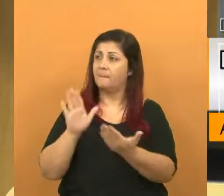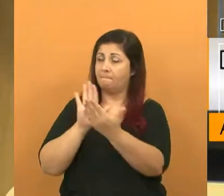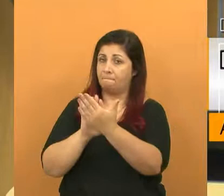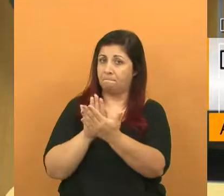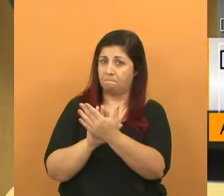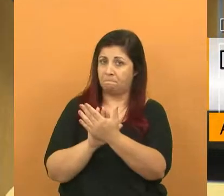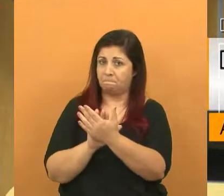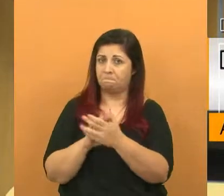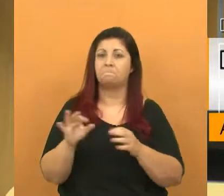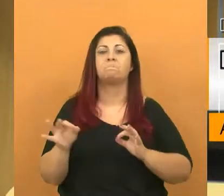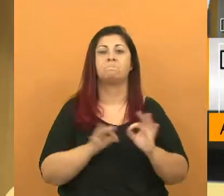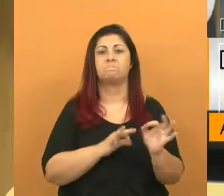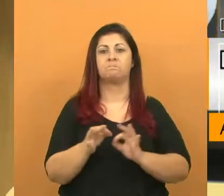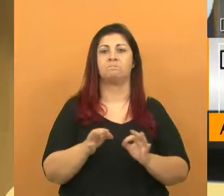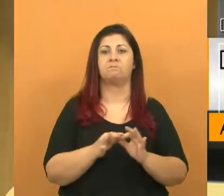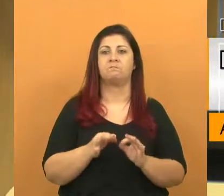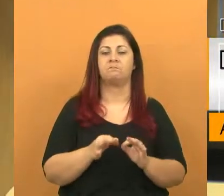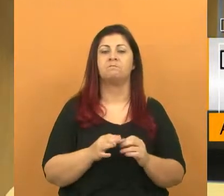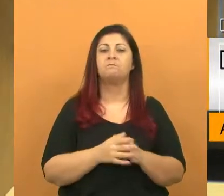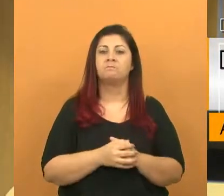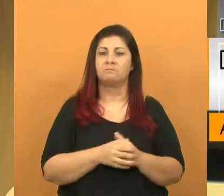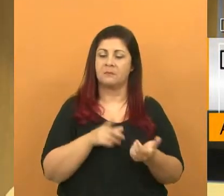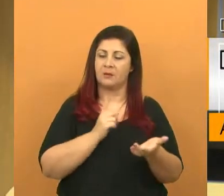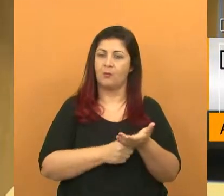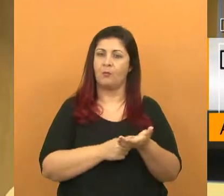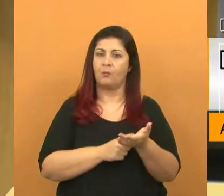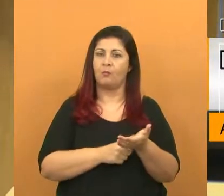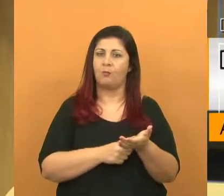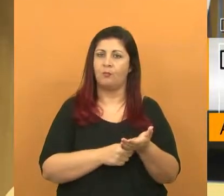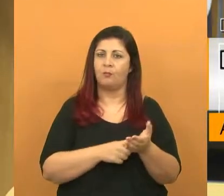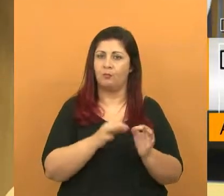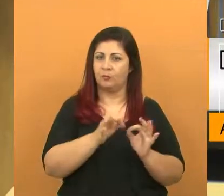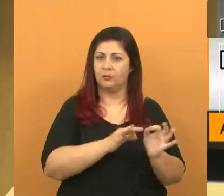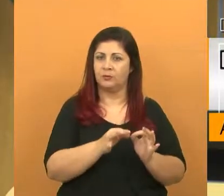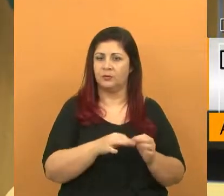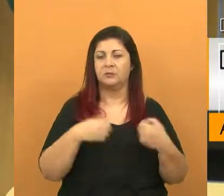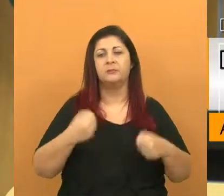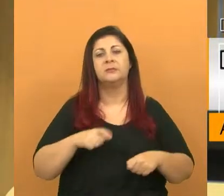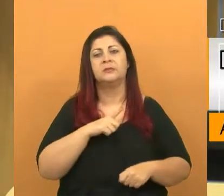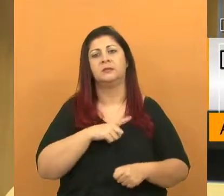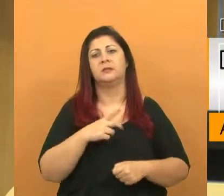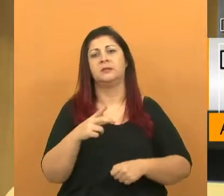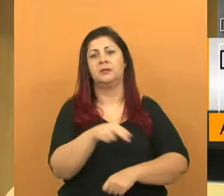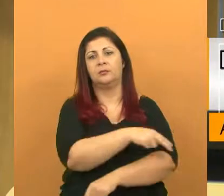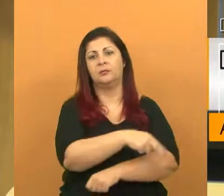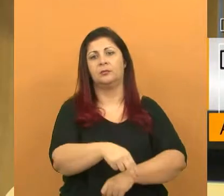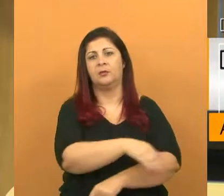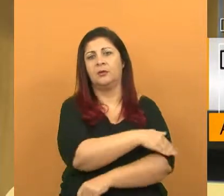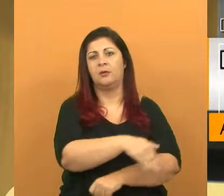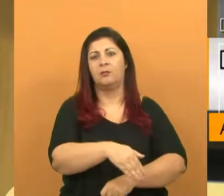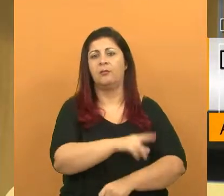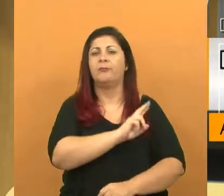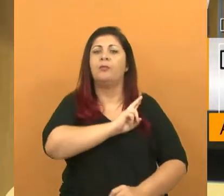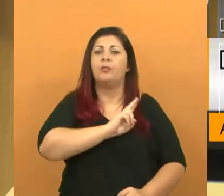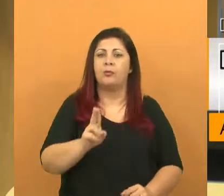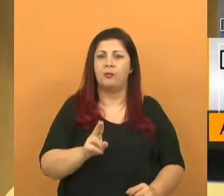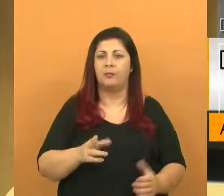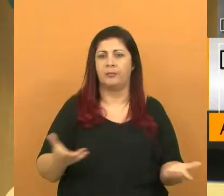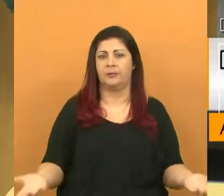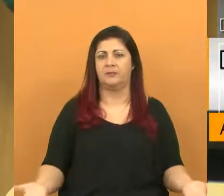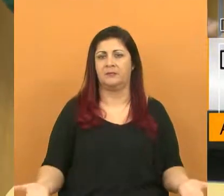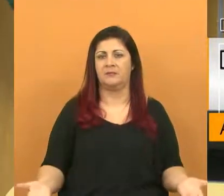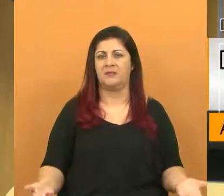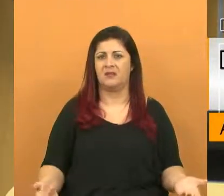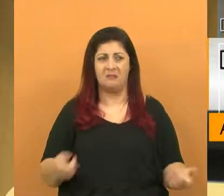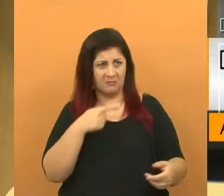de você fazer o projeto porque o povo precisa desse nome de rua muita gente te criticando que pra que colocar